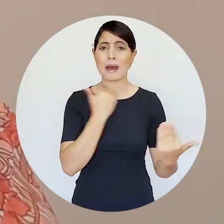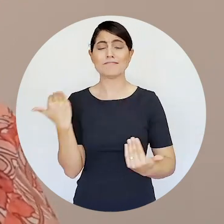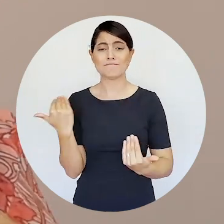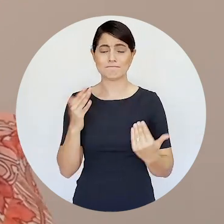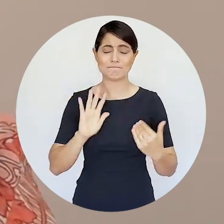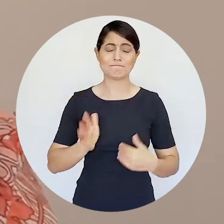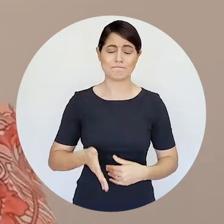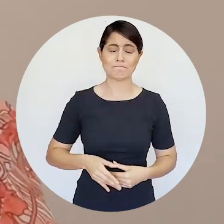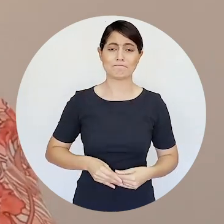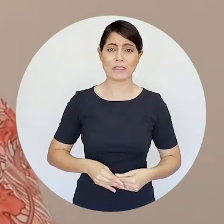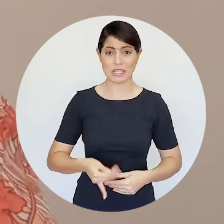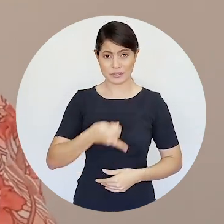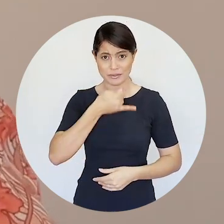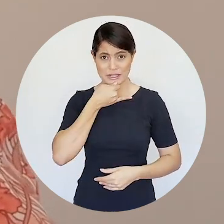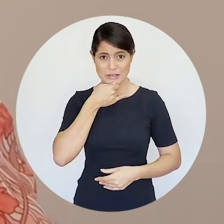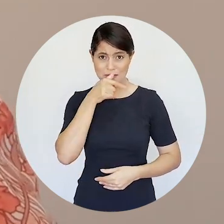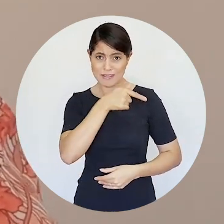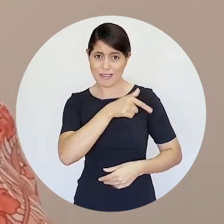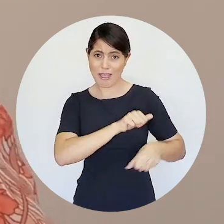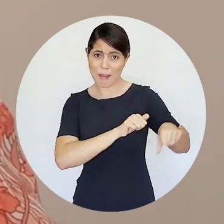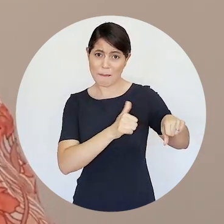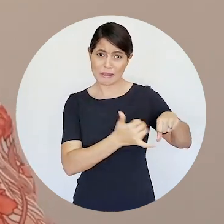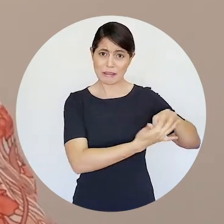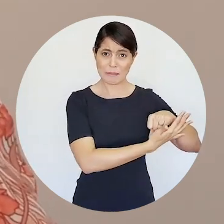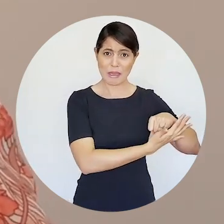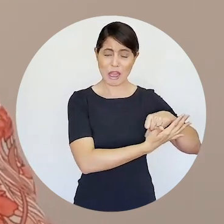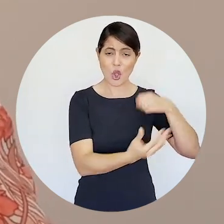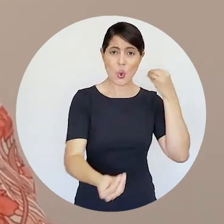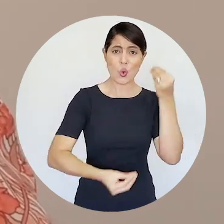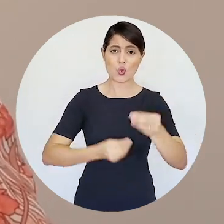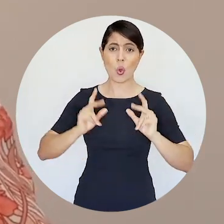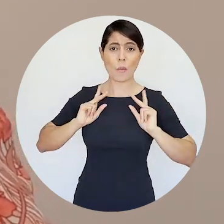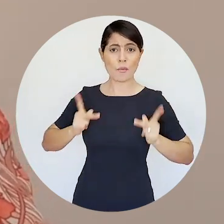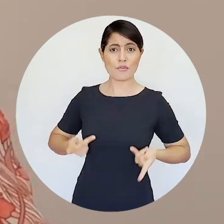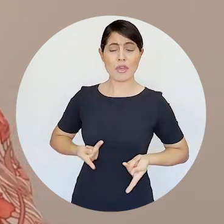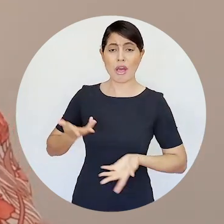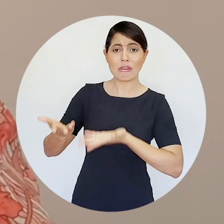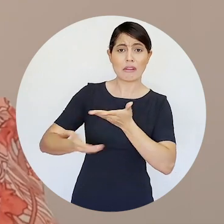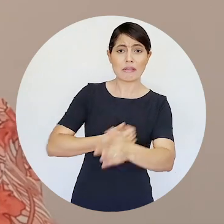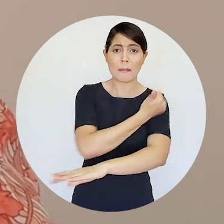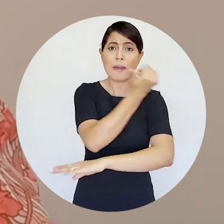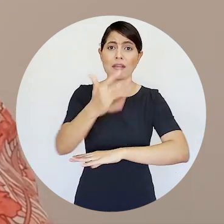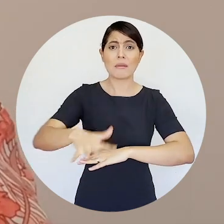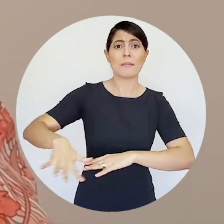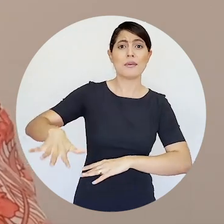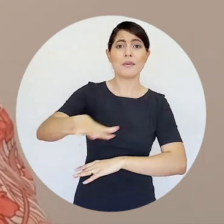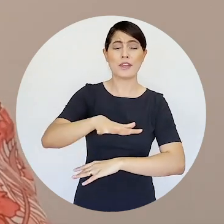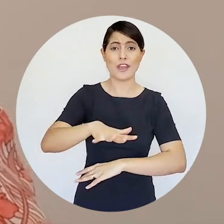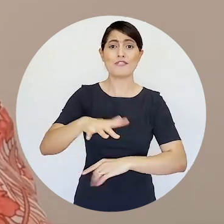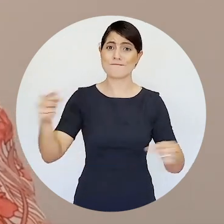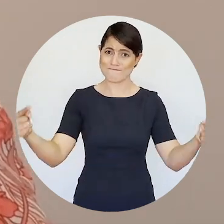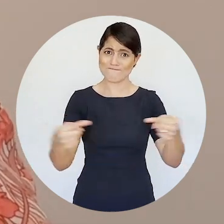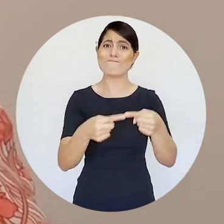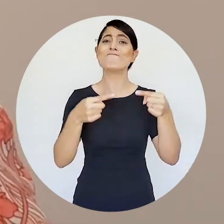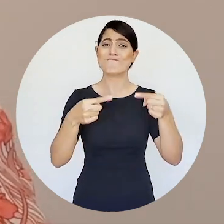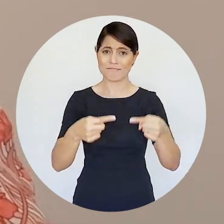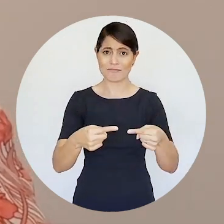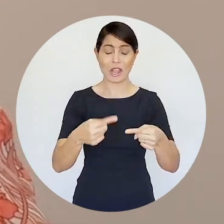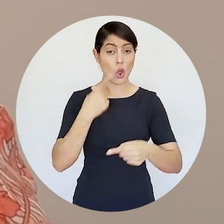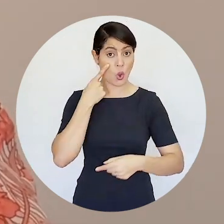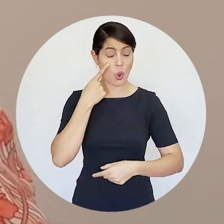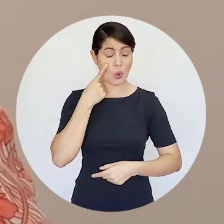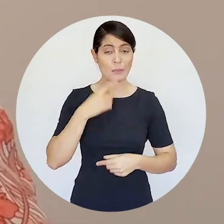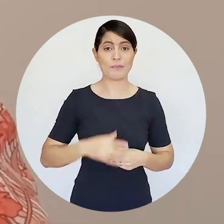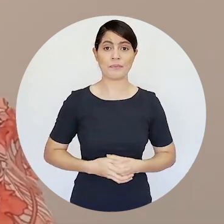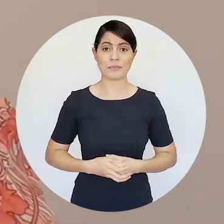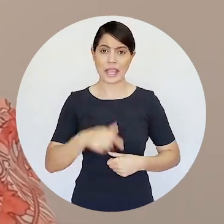Infelizmente, esta pandemia está intimamente relacionada com a forma como nós estamos lidando com o meio ambiente.